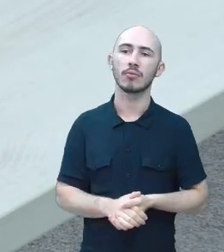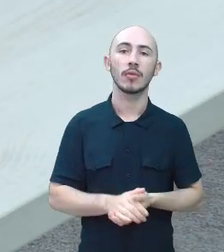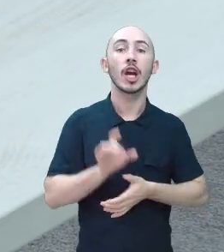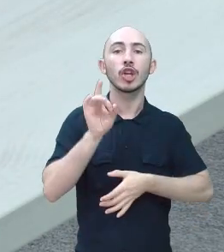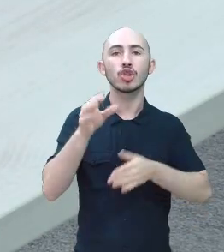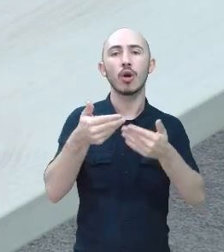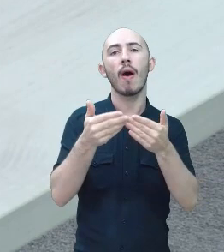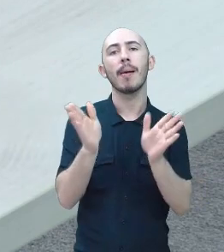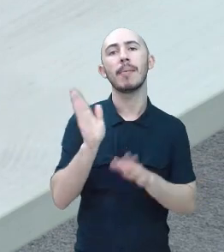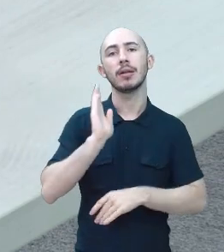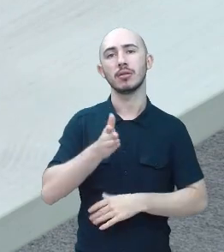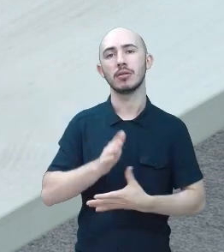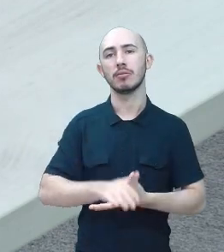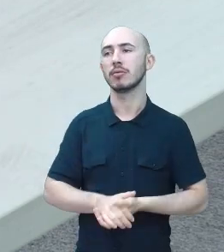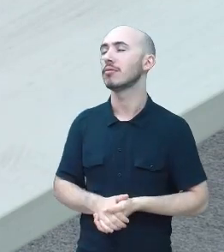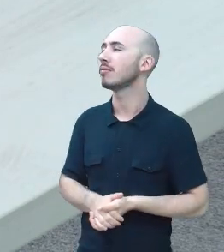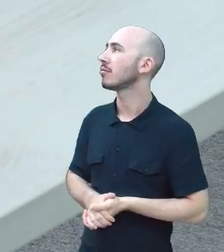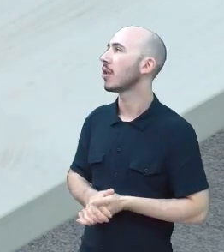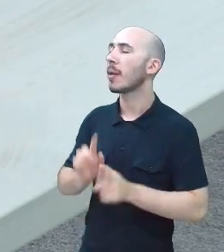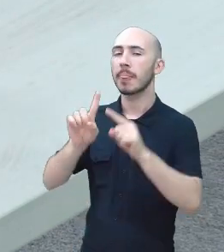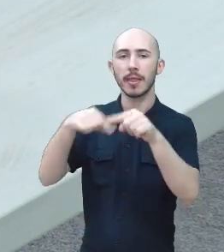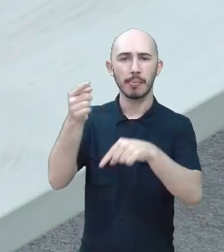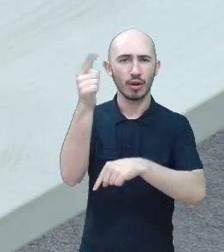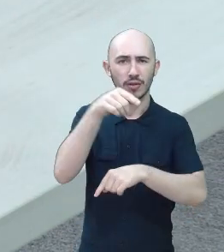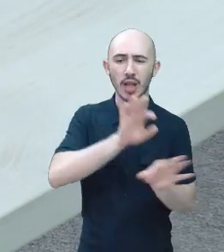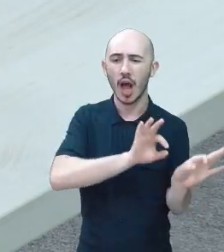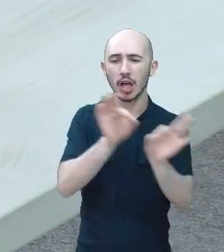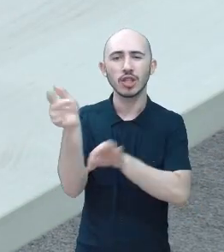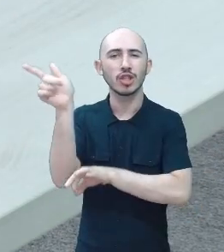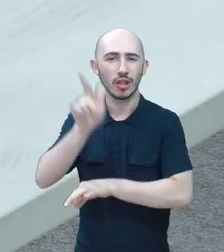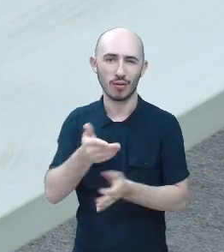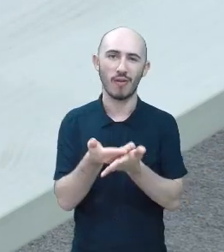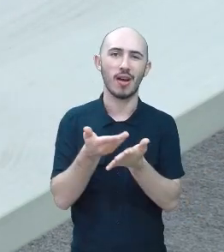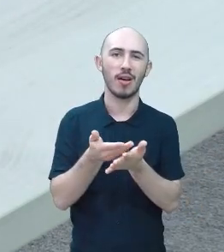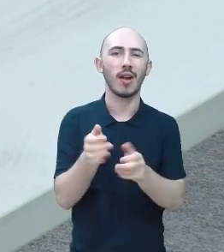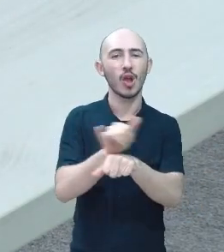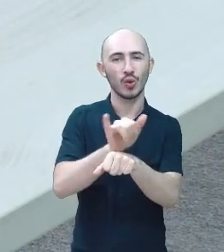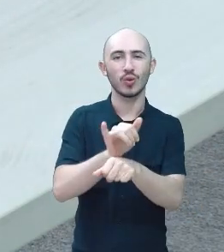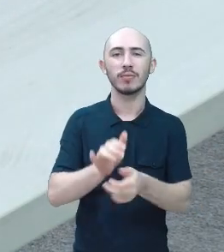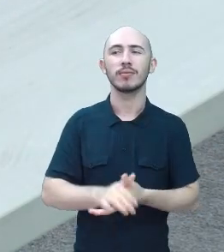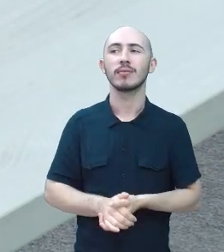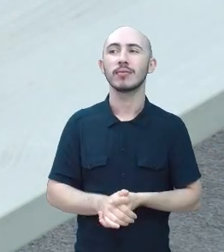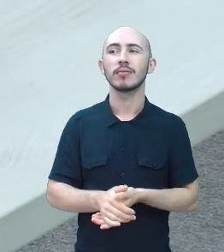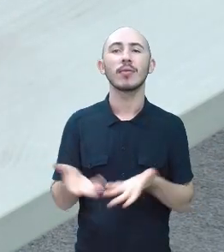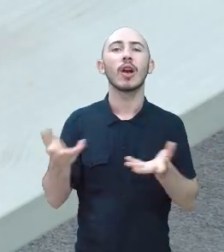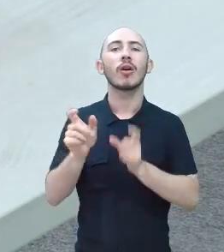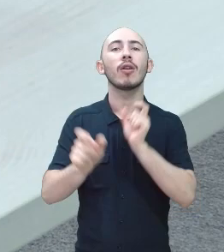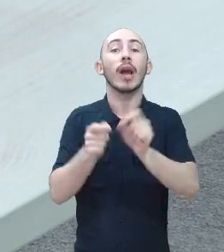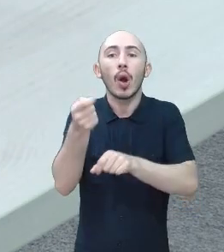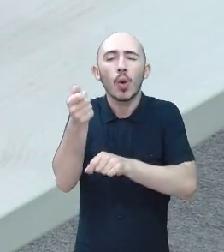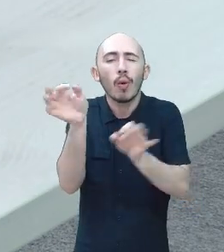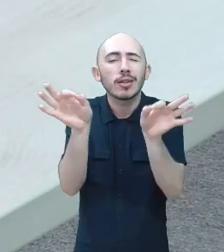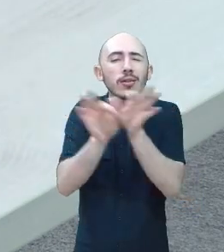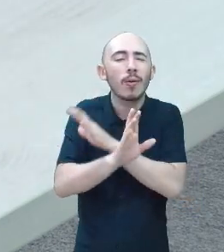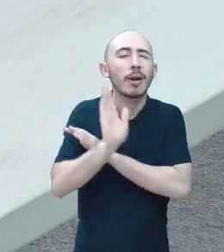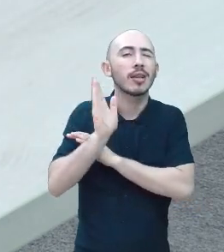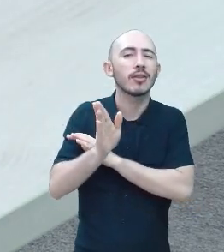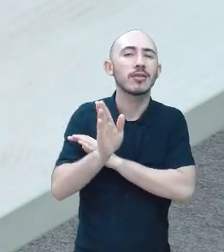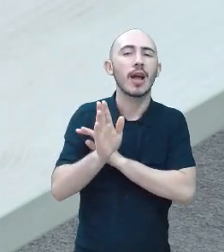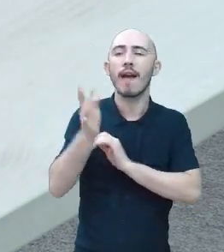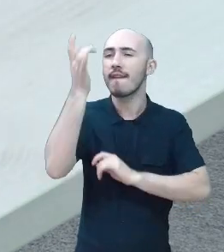aberta. Depois vocês podem rever, ok? Agora a gente já está quase acabando, que é